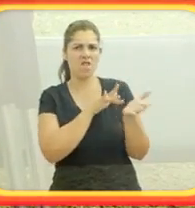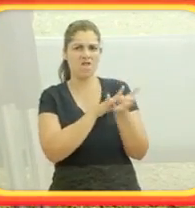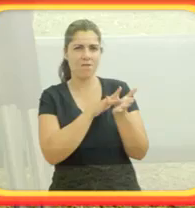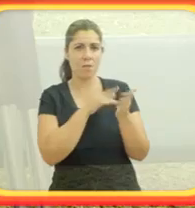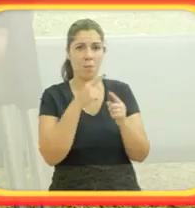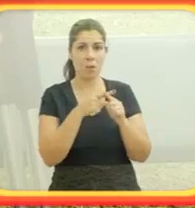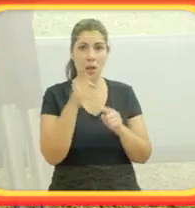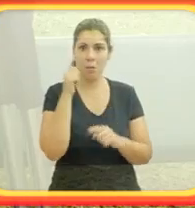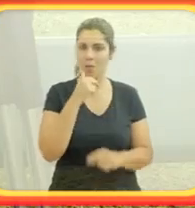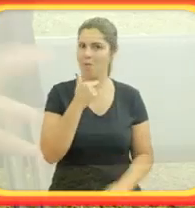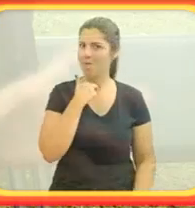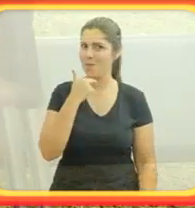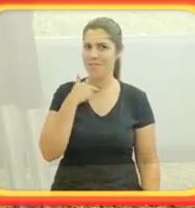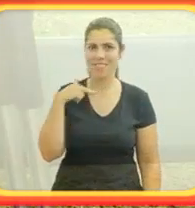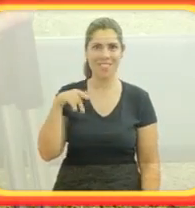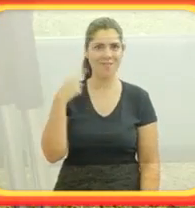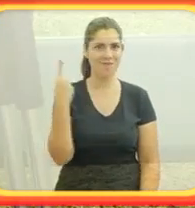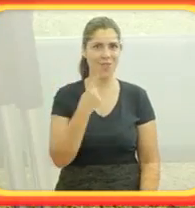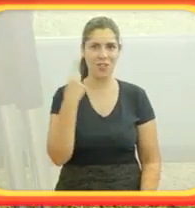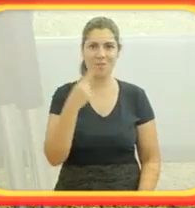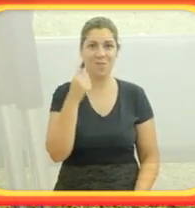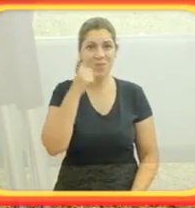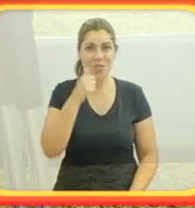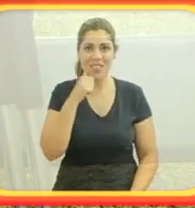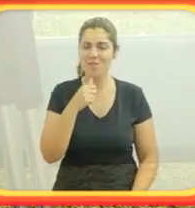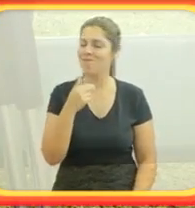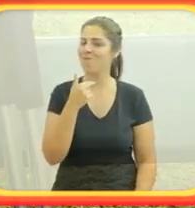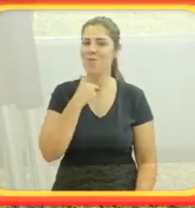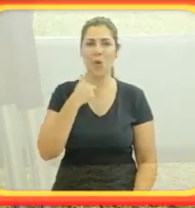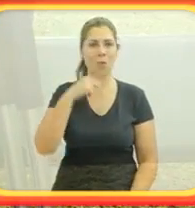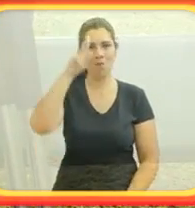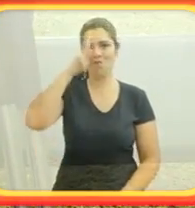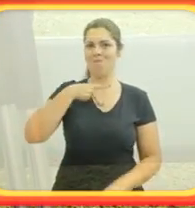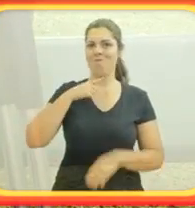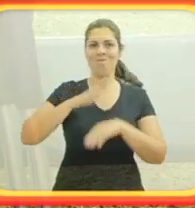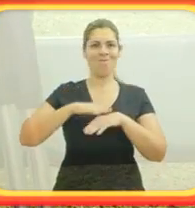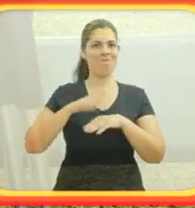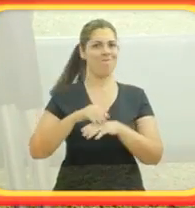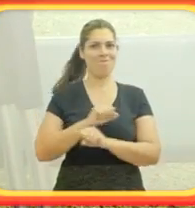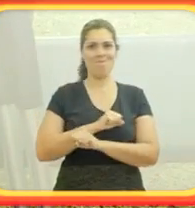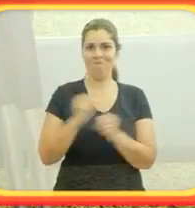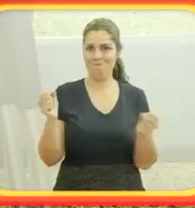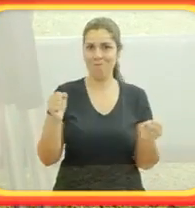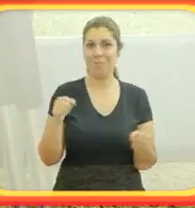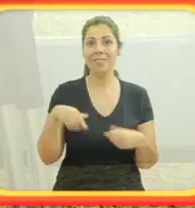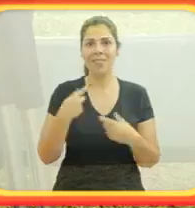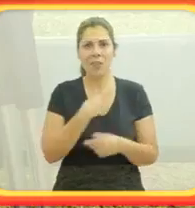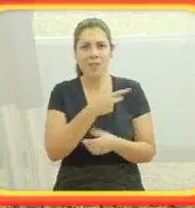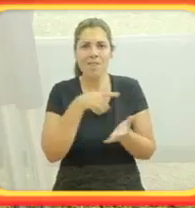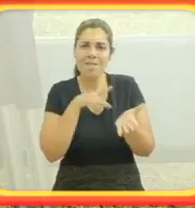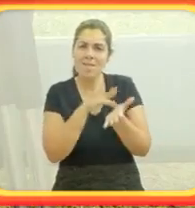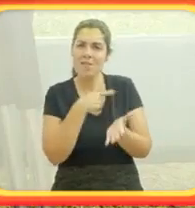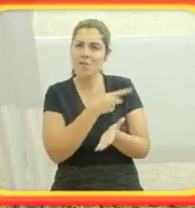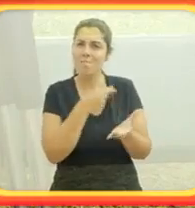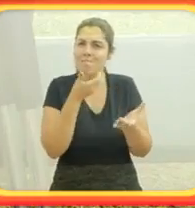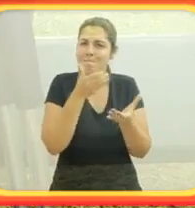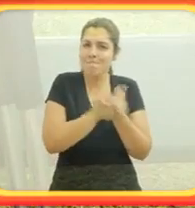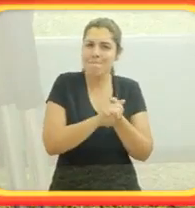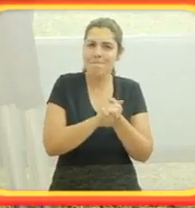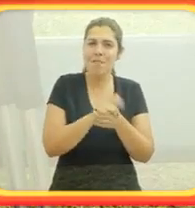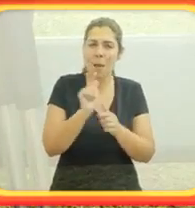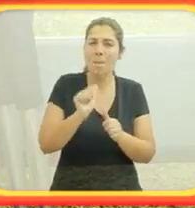porque a mulher não anda sozinha aqui. Mulher não tem a mesma autonomia, né? Então, vamos fingir que é casado, que é